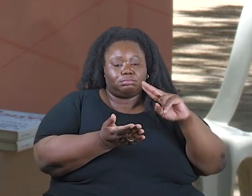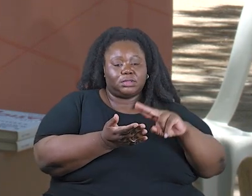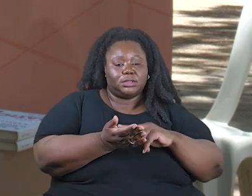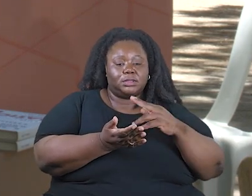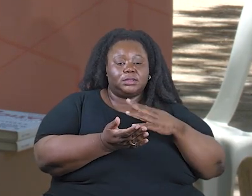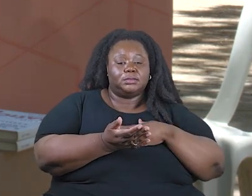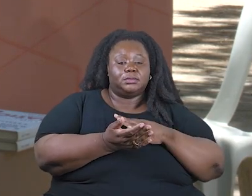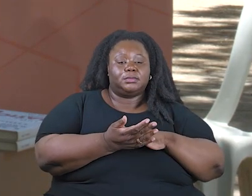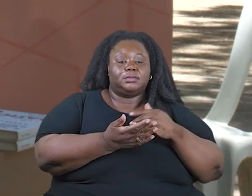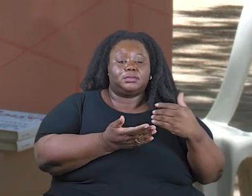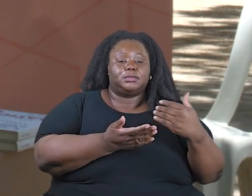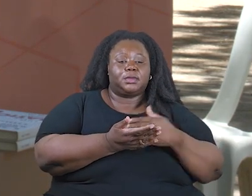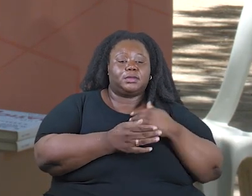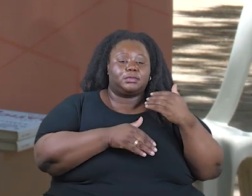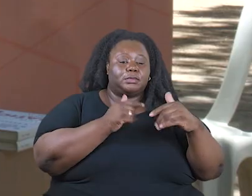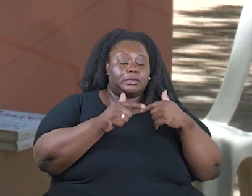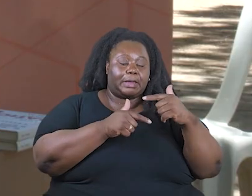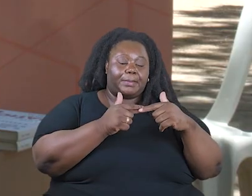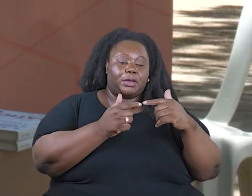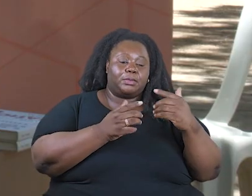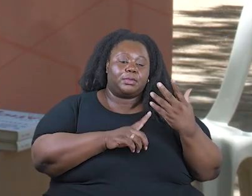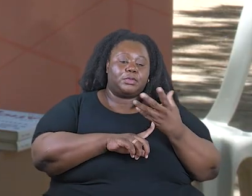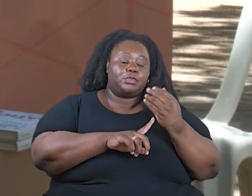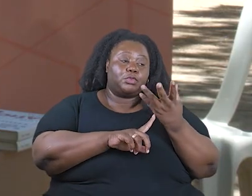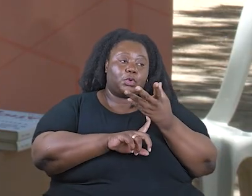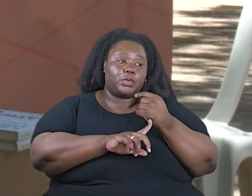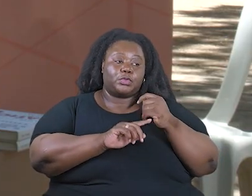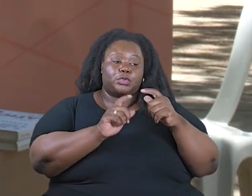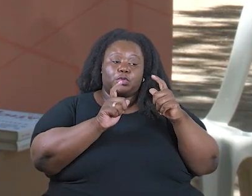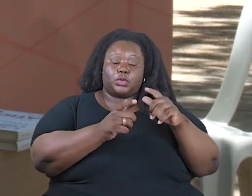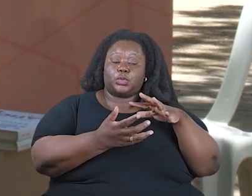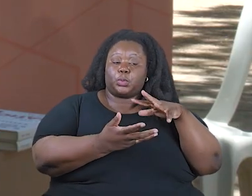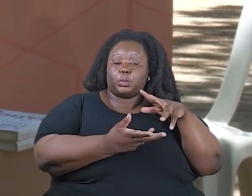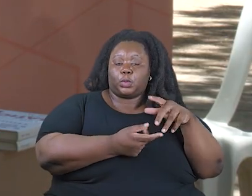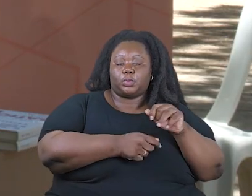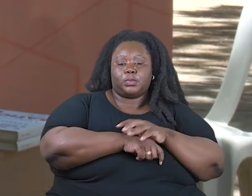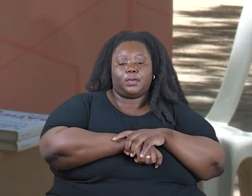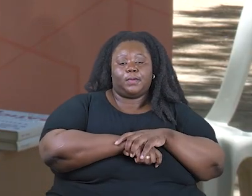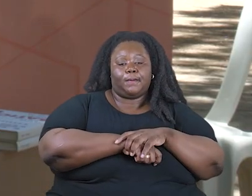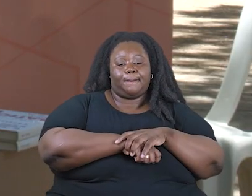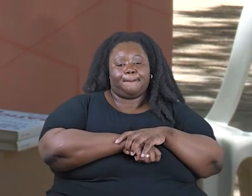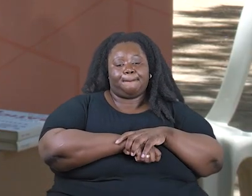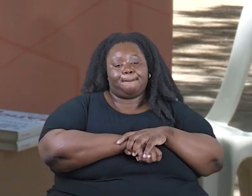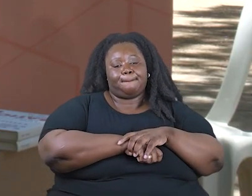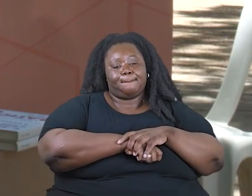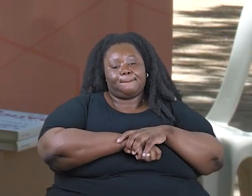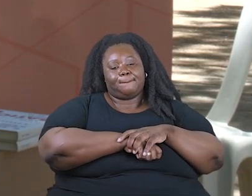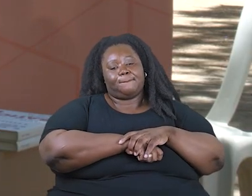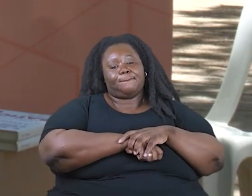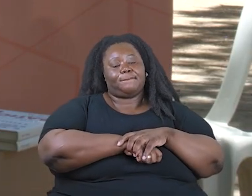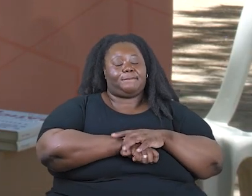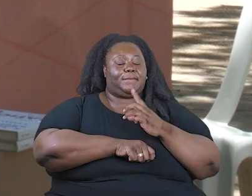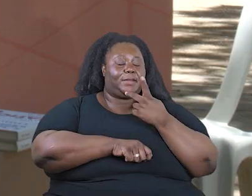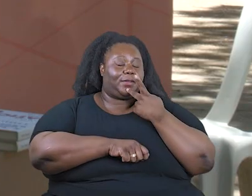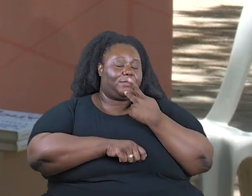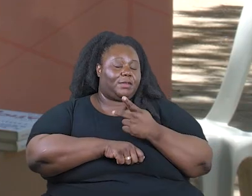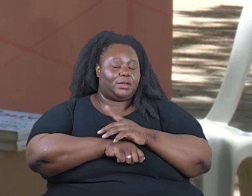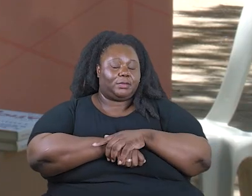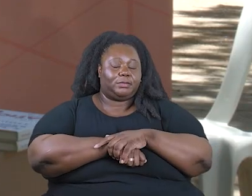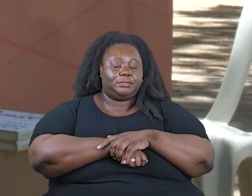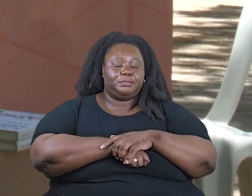correspondência. Chegava um trabalho pelo correio de algum artista de algum lugar do mundo. Aí tinha um artista que falava